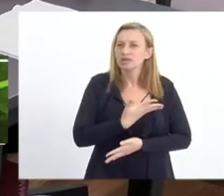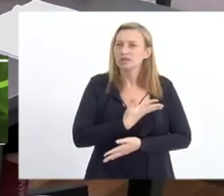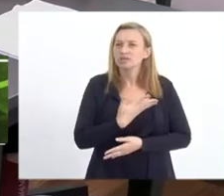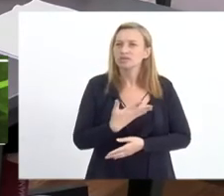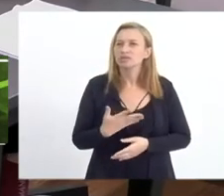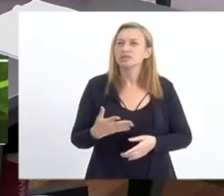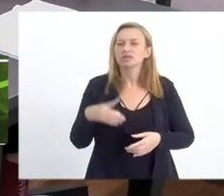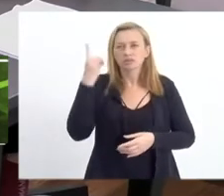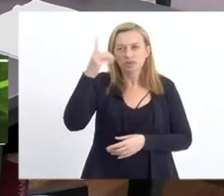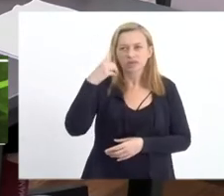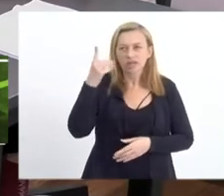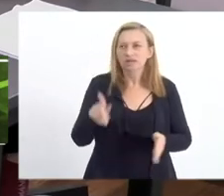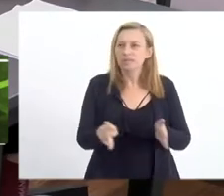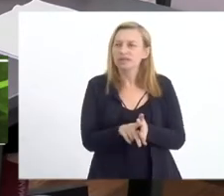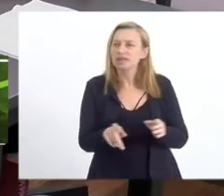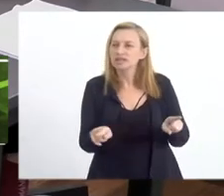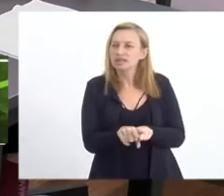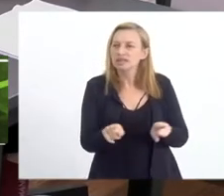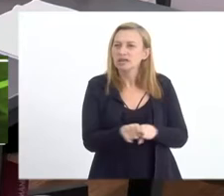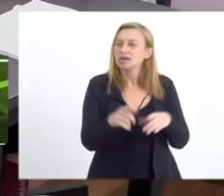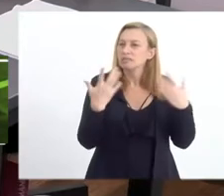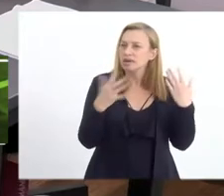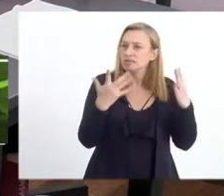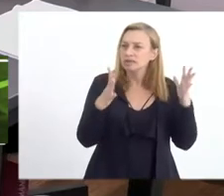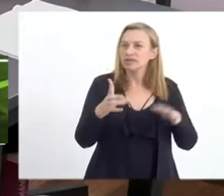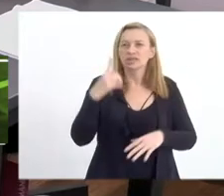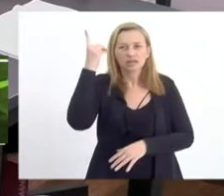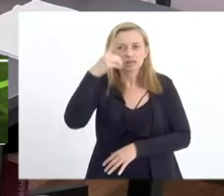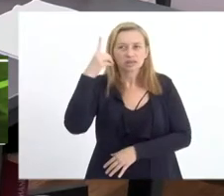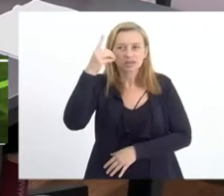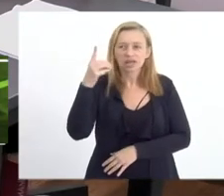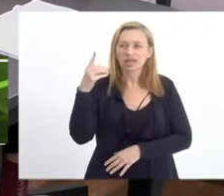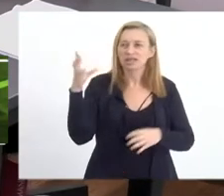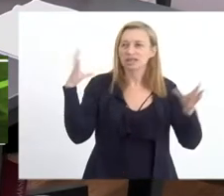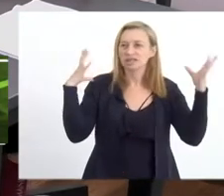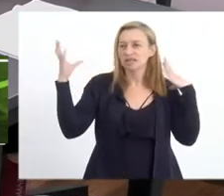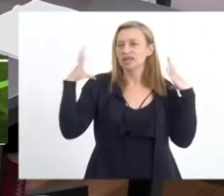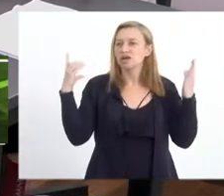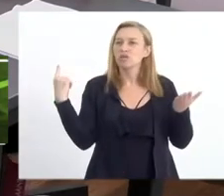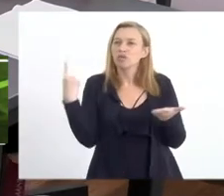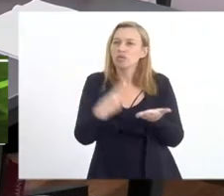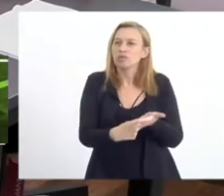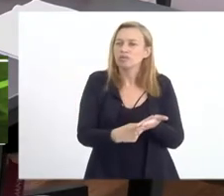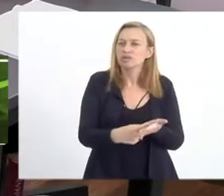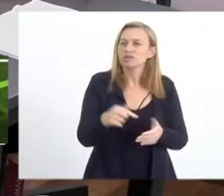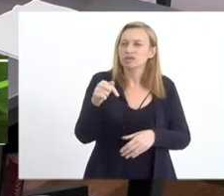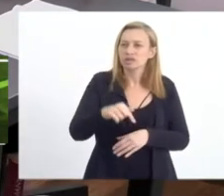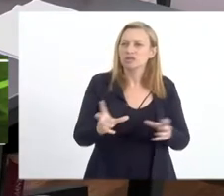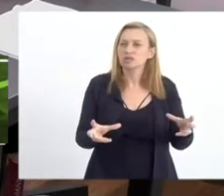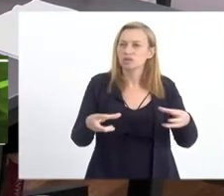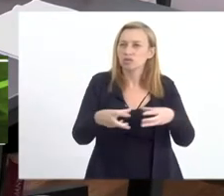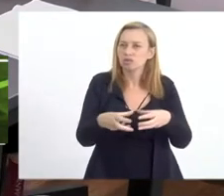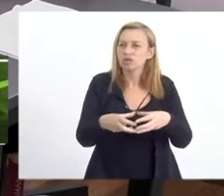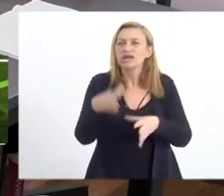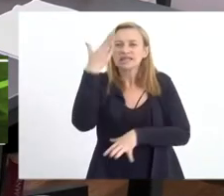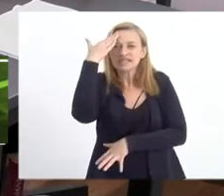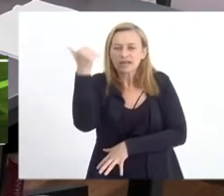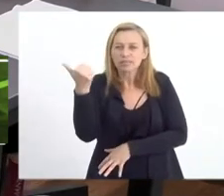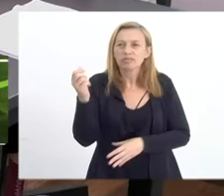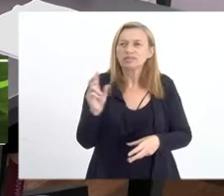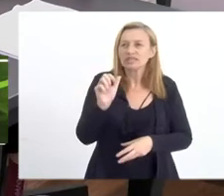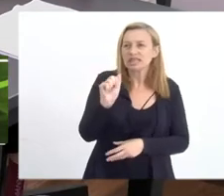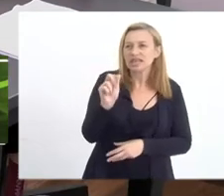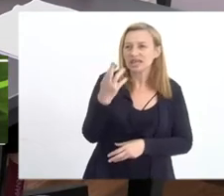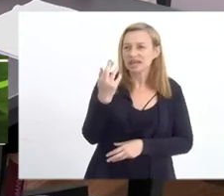também, parabenizamos a deputada Célia Jordão pelo comprometimento dela com esta comissão. Sabemos que Angra